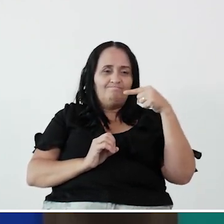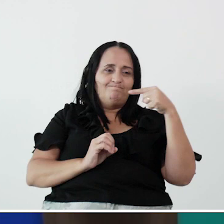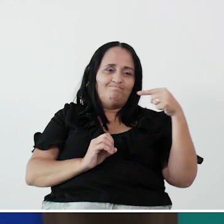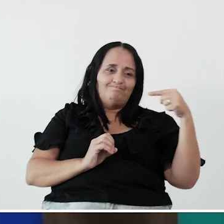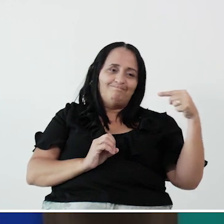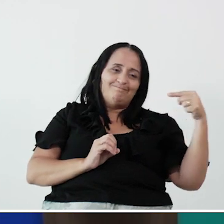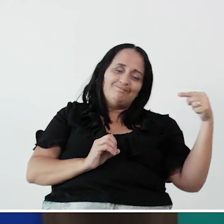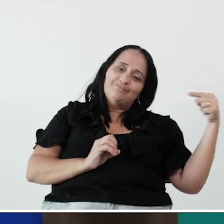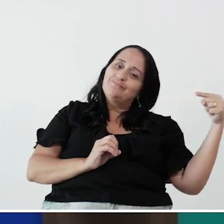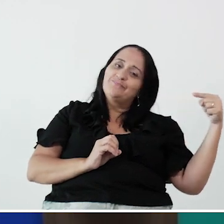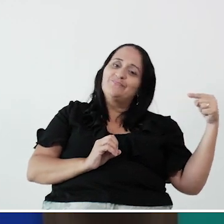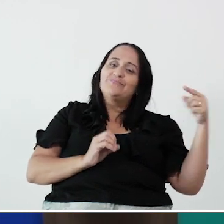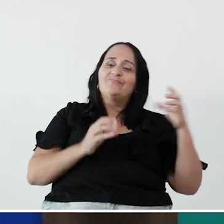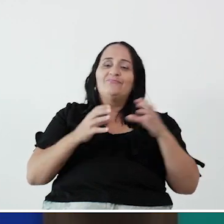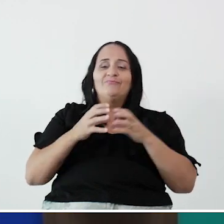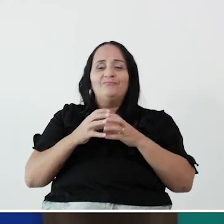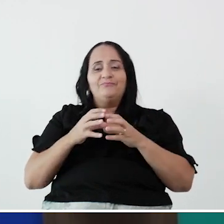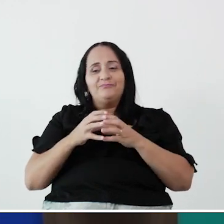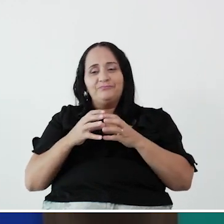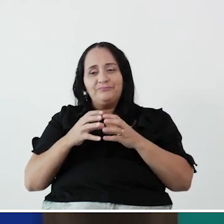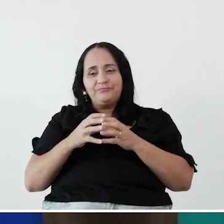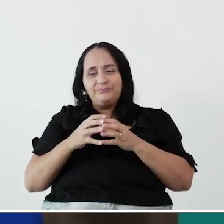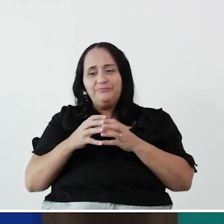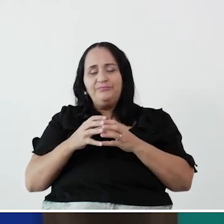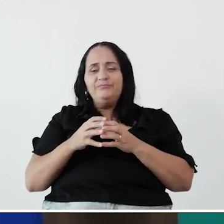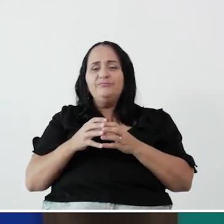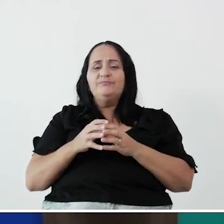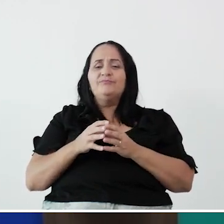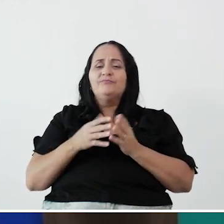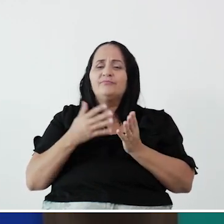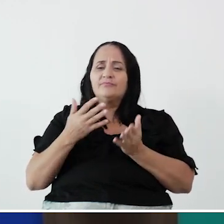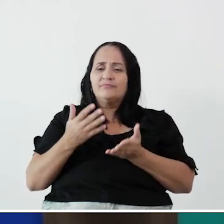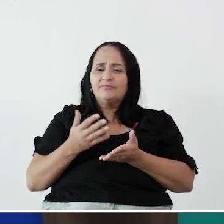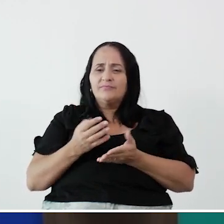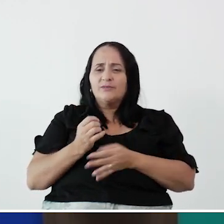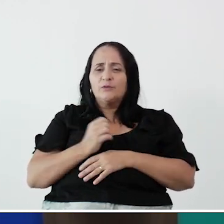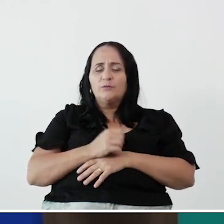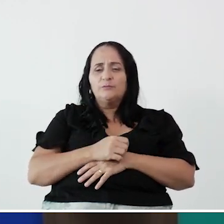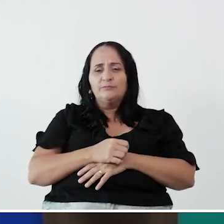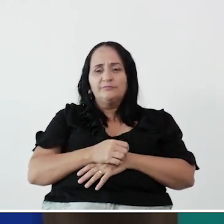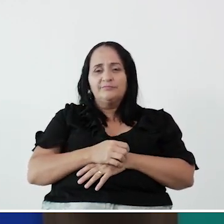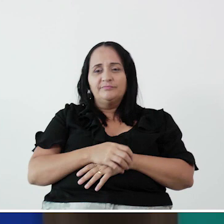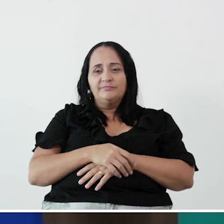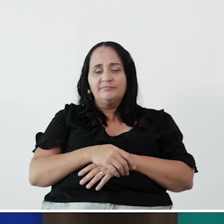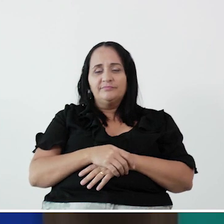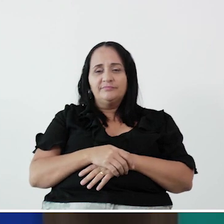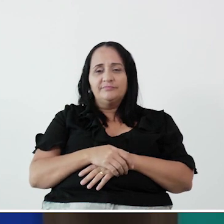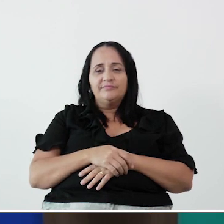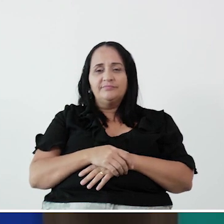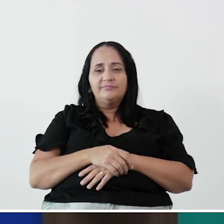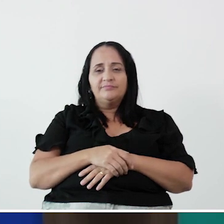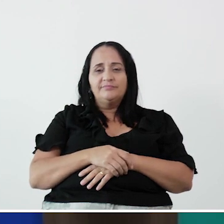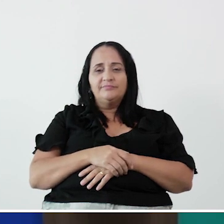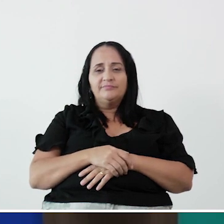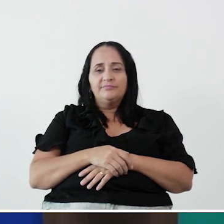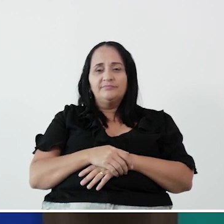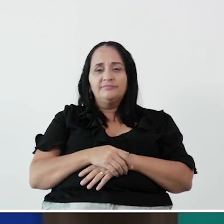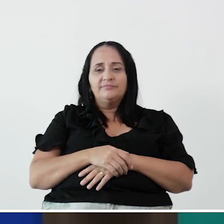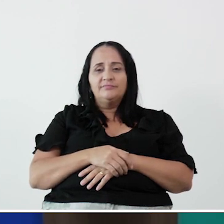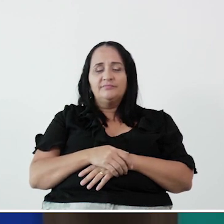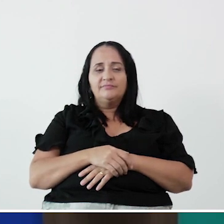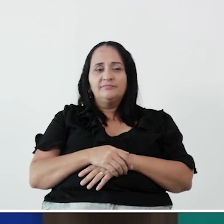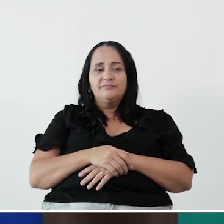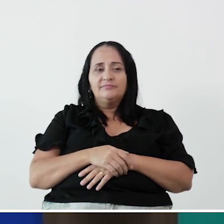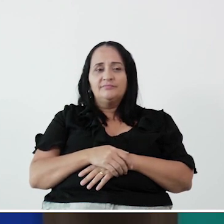negativos desse conjunto. O que teríamos então? -1, -2, menos 3,